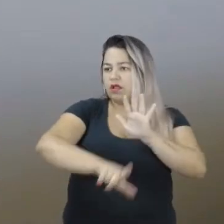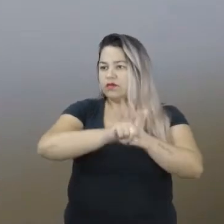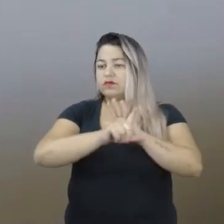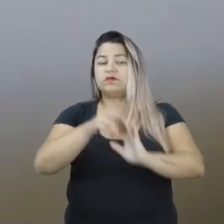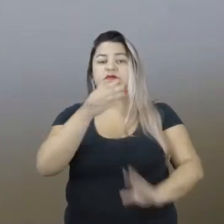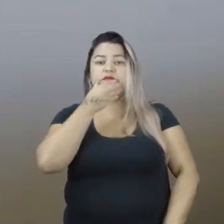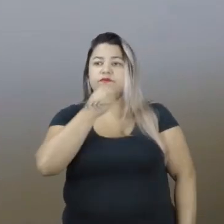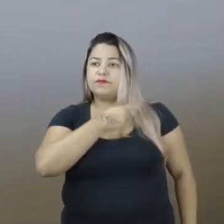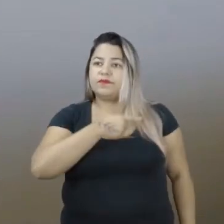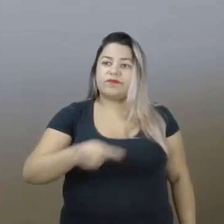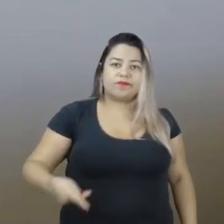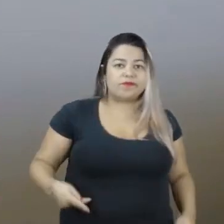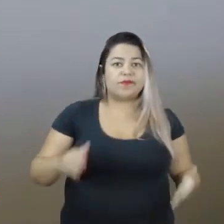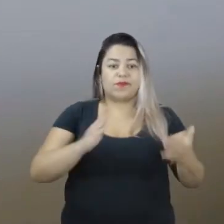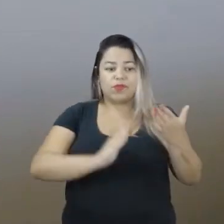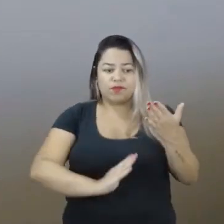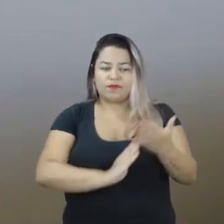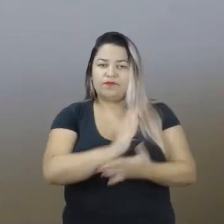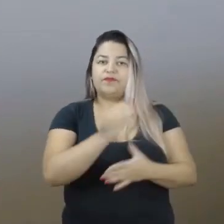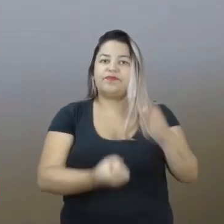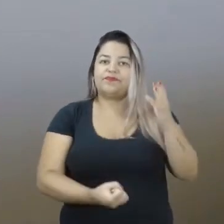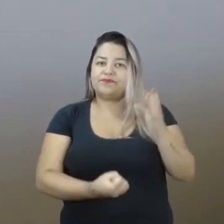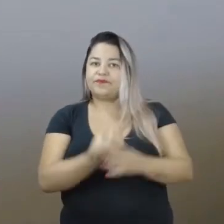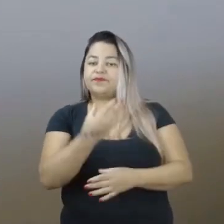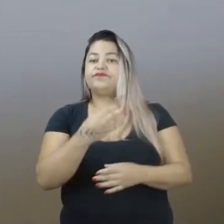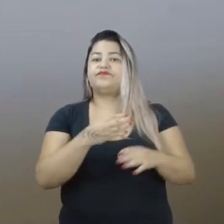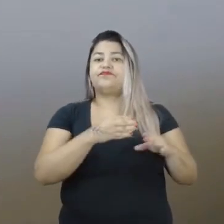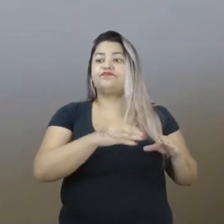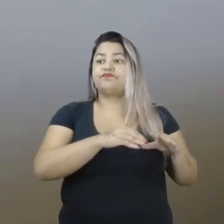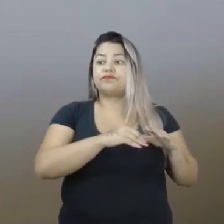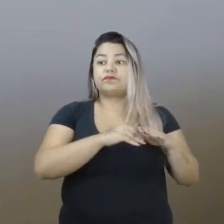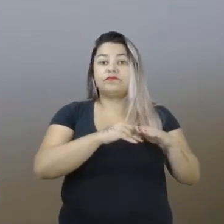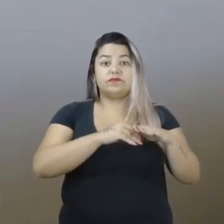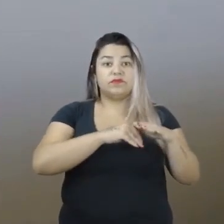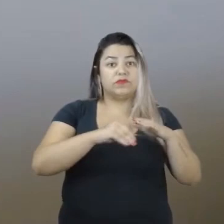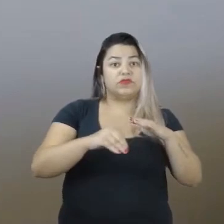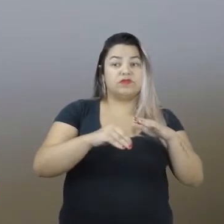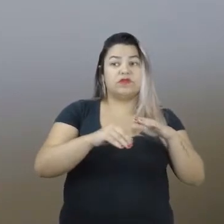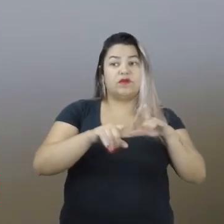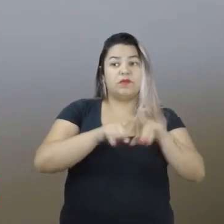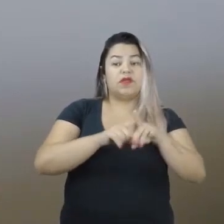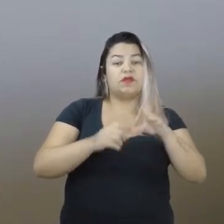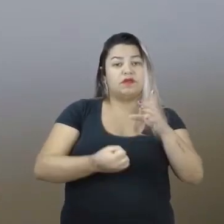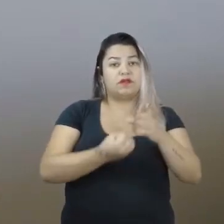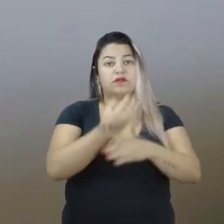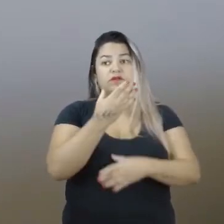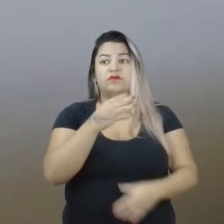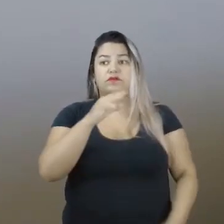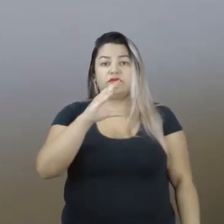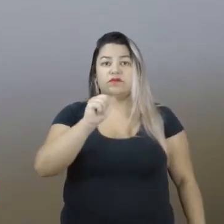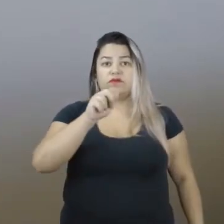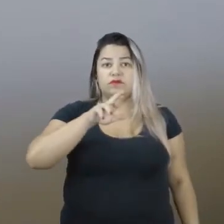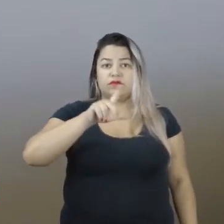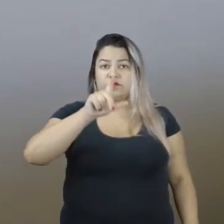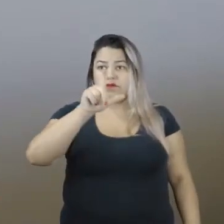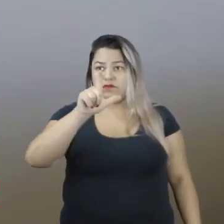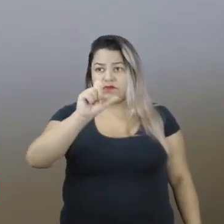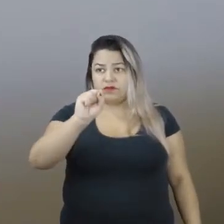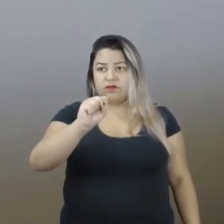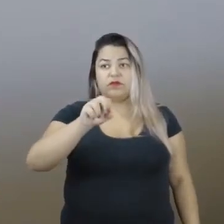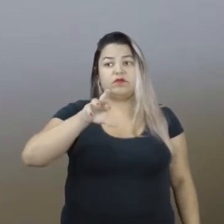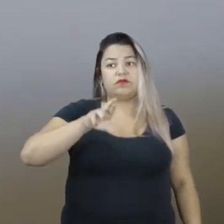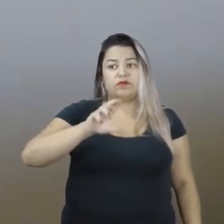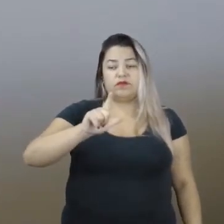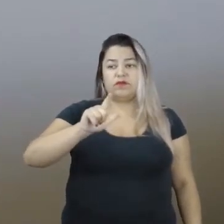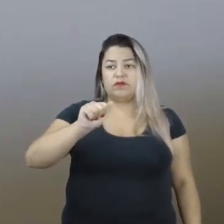Lula sancionou. Cria a Semana de Imigrantes e Refugiados. Autor, Carlos Gomes, eu fui